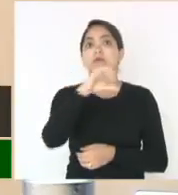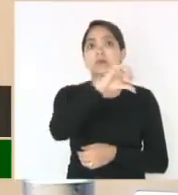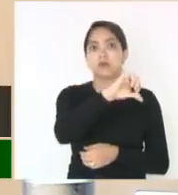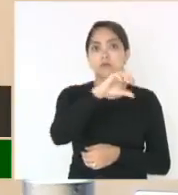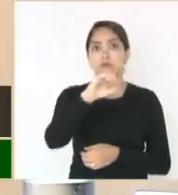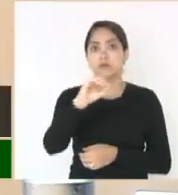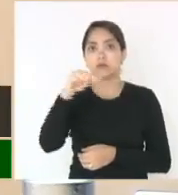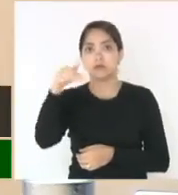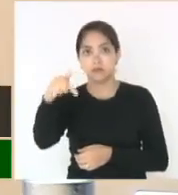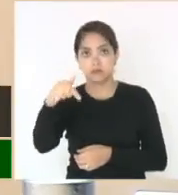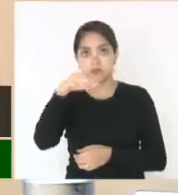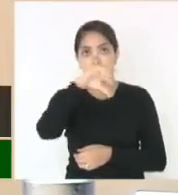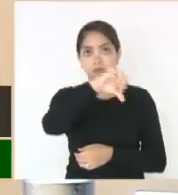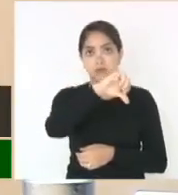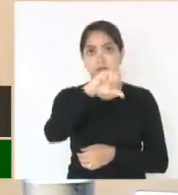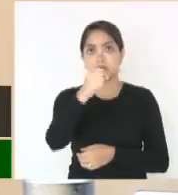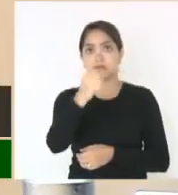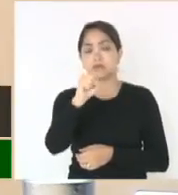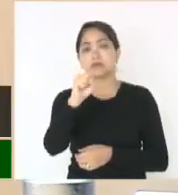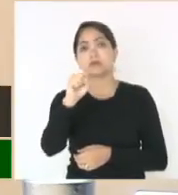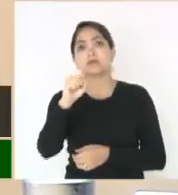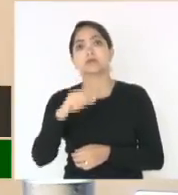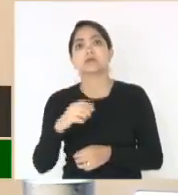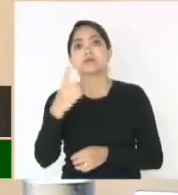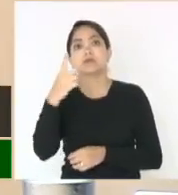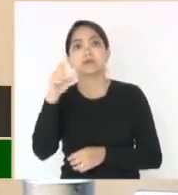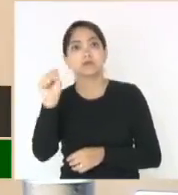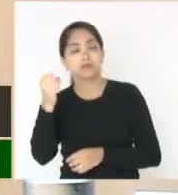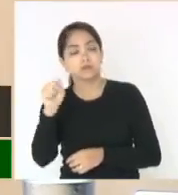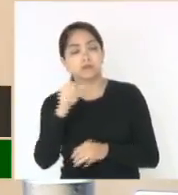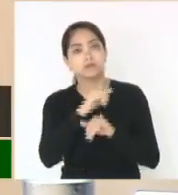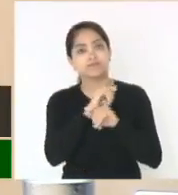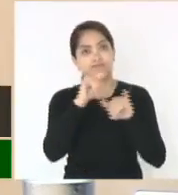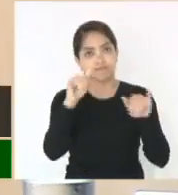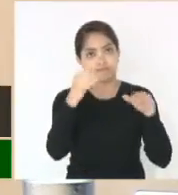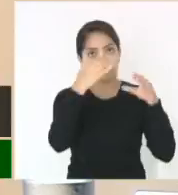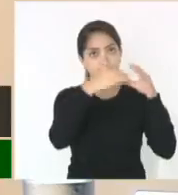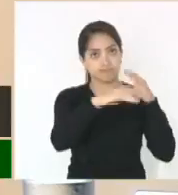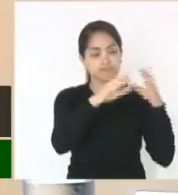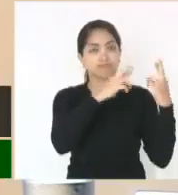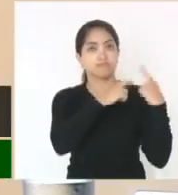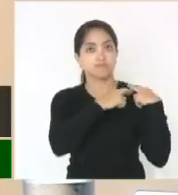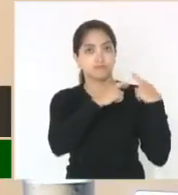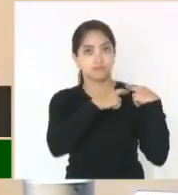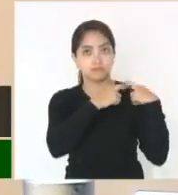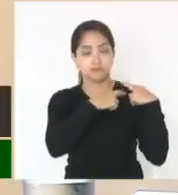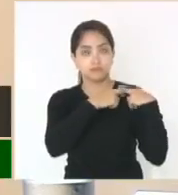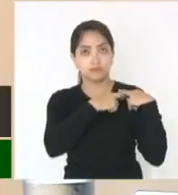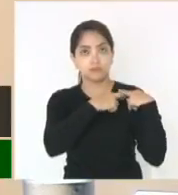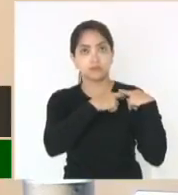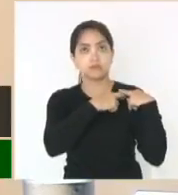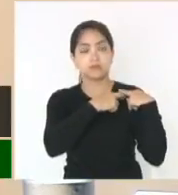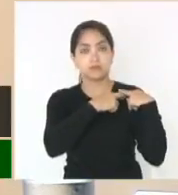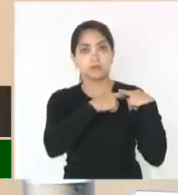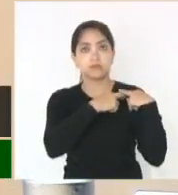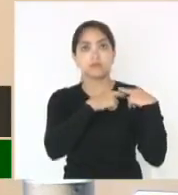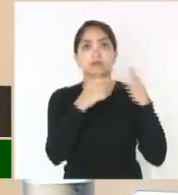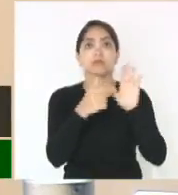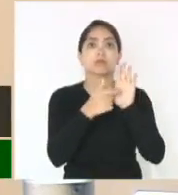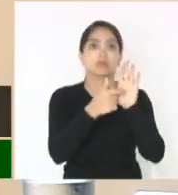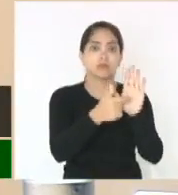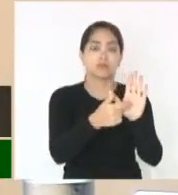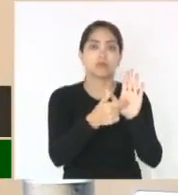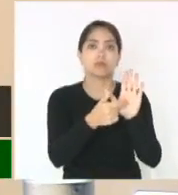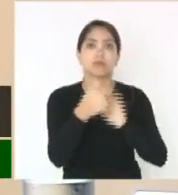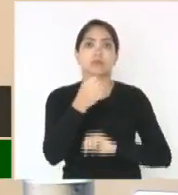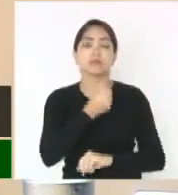907 e 908/2018 e comunicou que encaminhará aos destinatários as